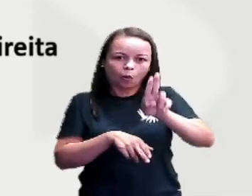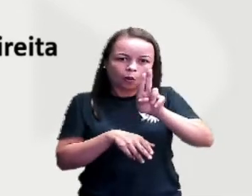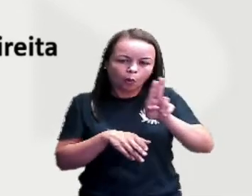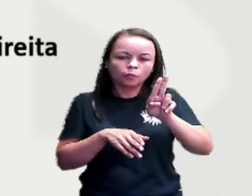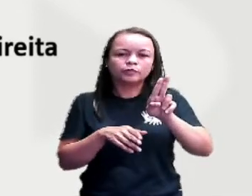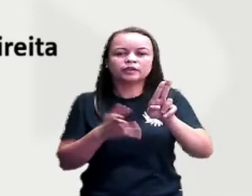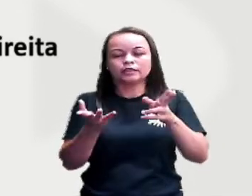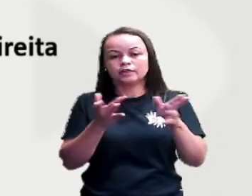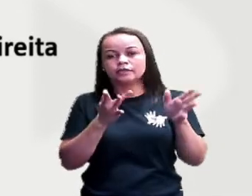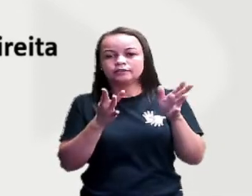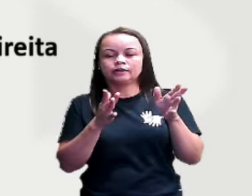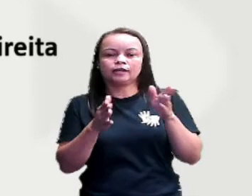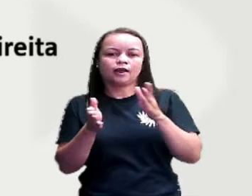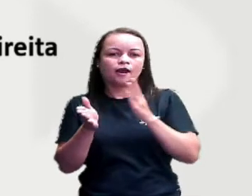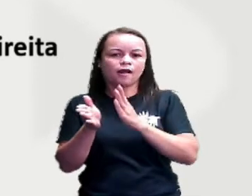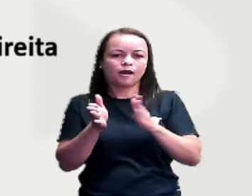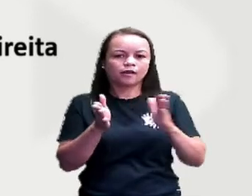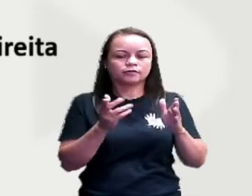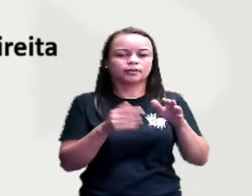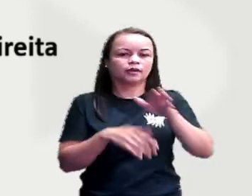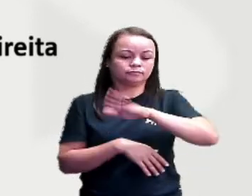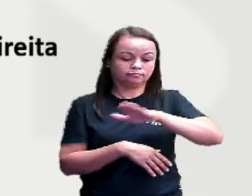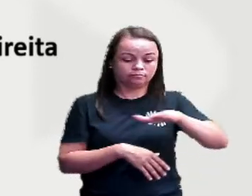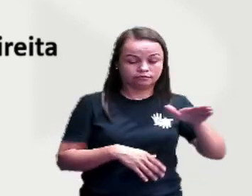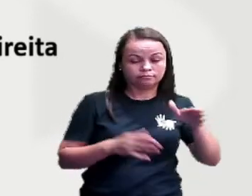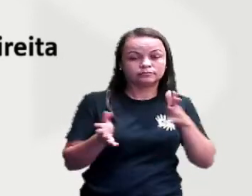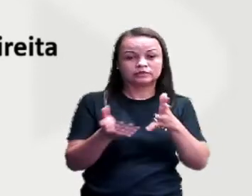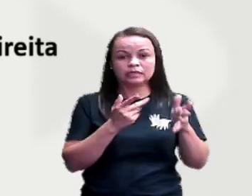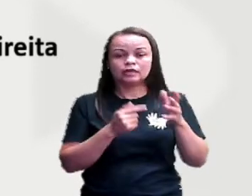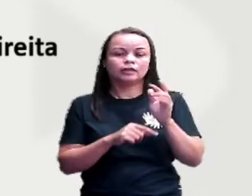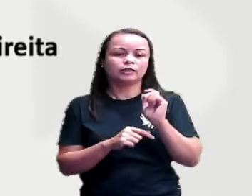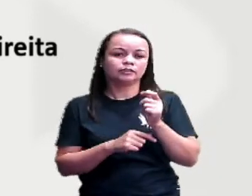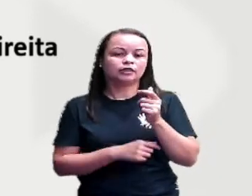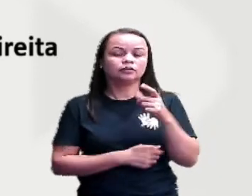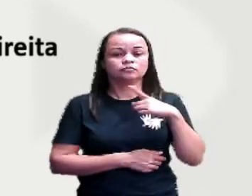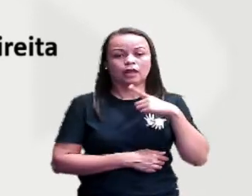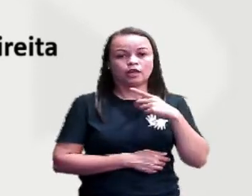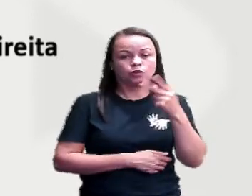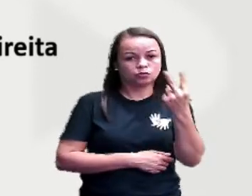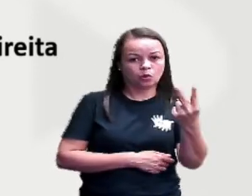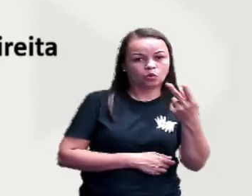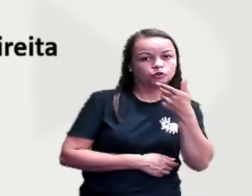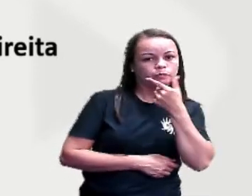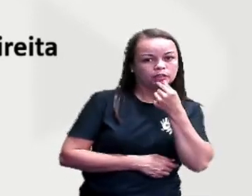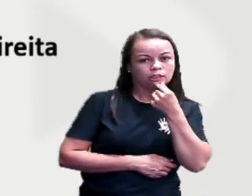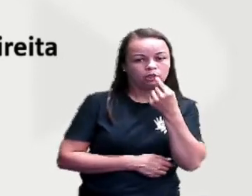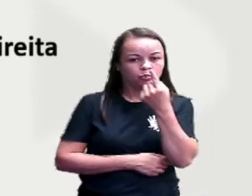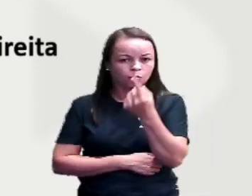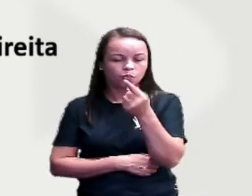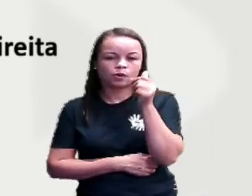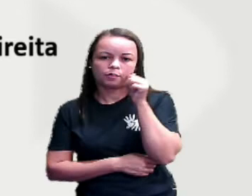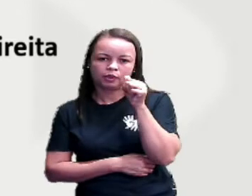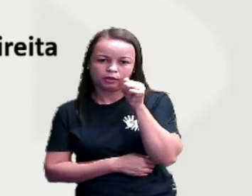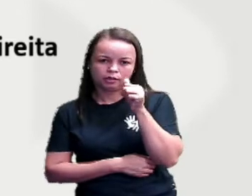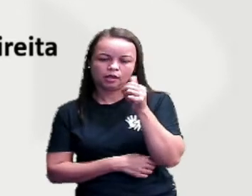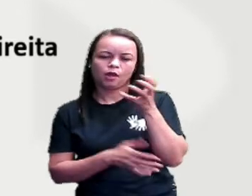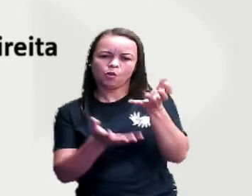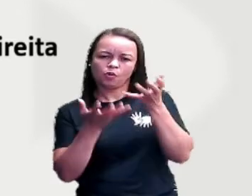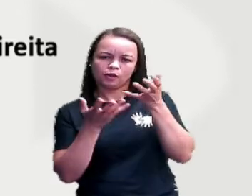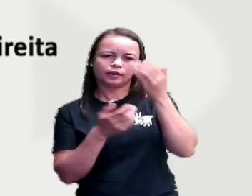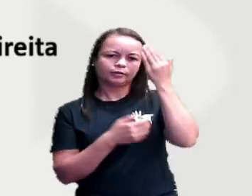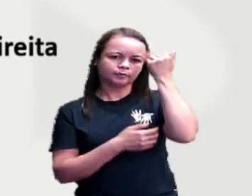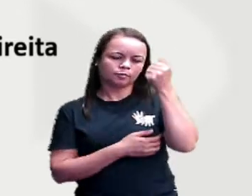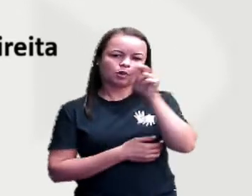crianças, dois meninos e uma menina. E eu quero saber, ó, o nome delas.